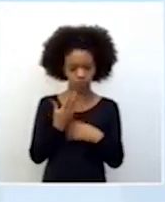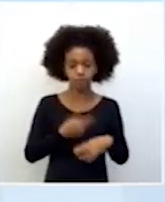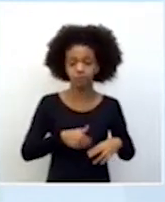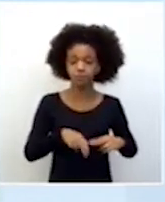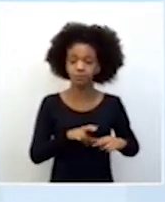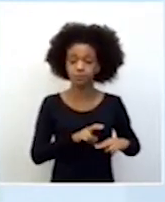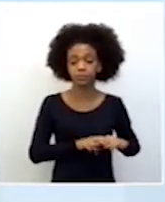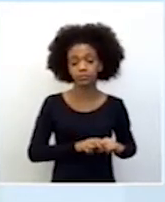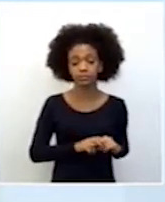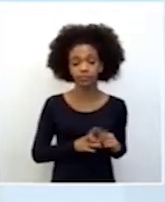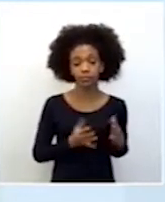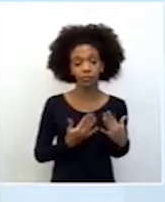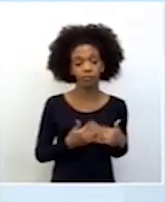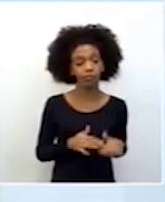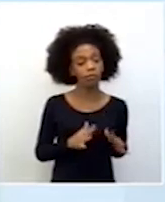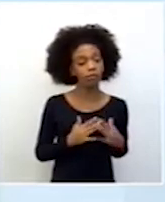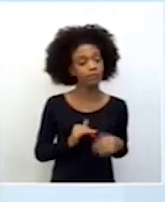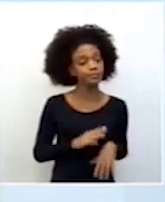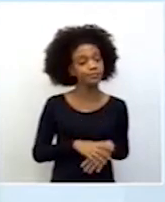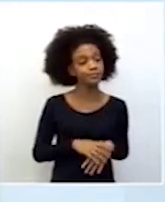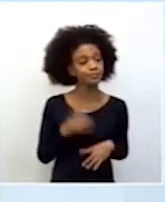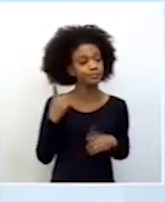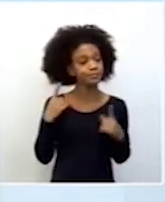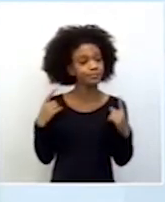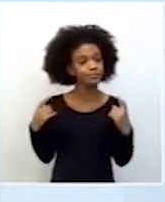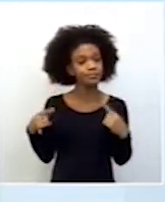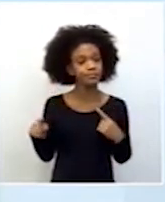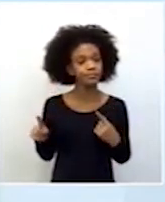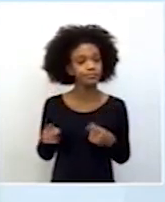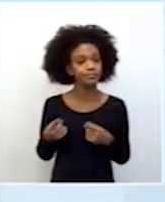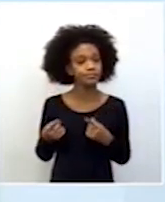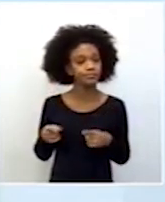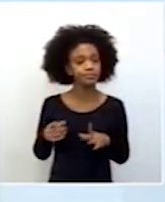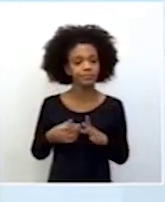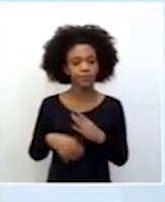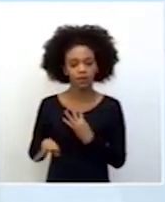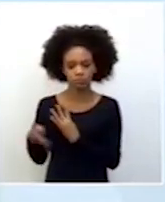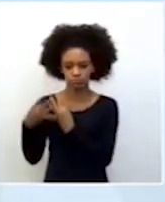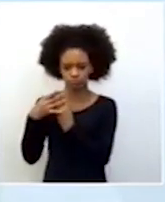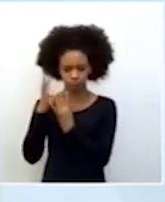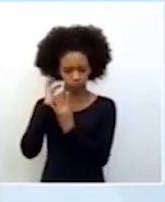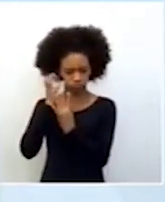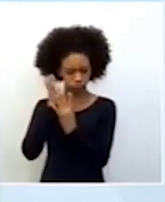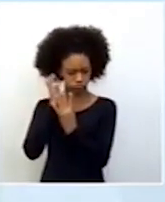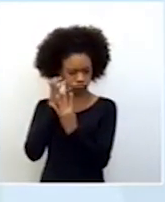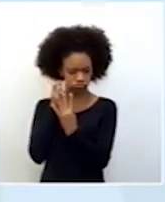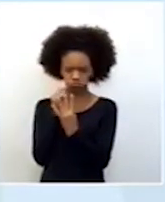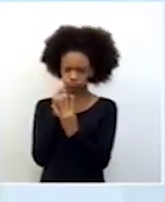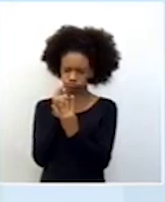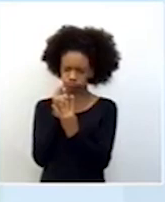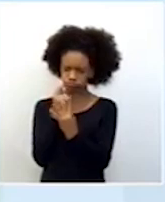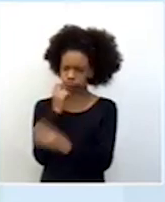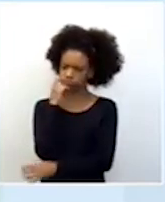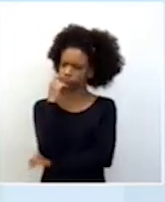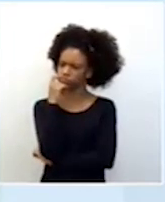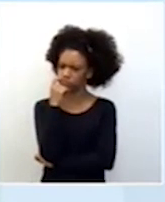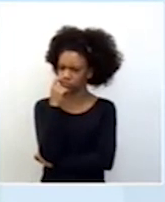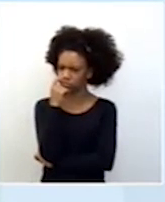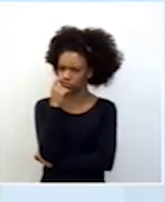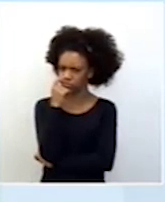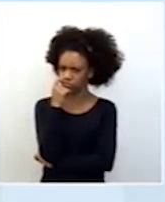poltrona, muito relaxante, ouvindo uma música que vem do rádio dentro de uma gaiola. Rádio na gaiola.